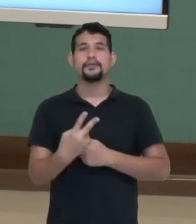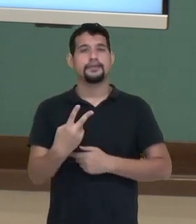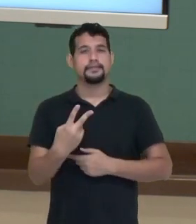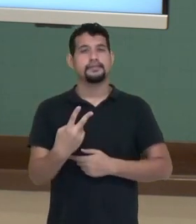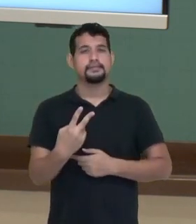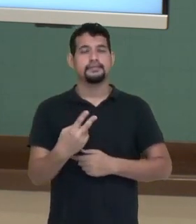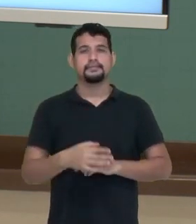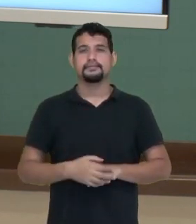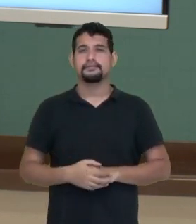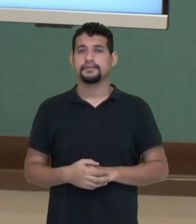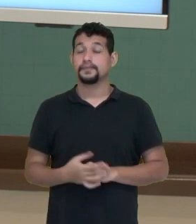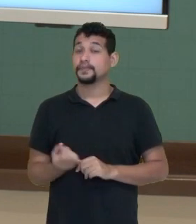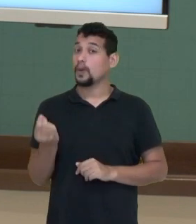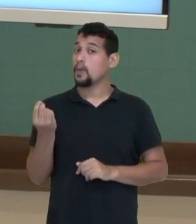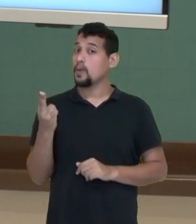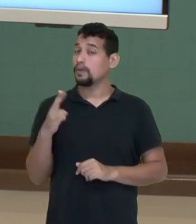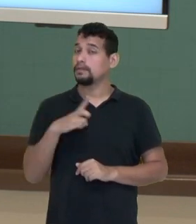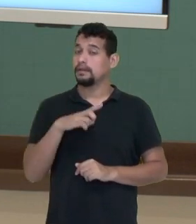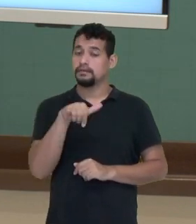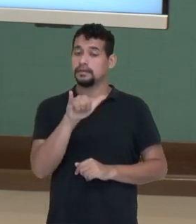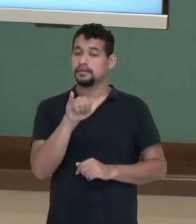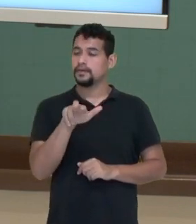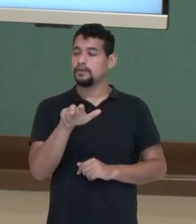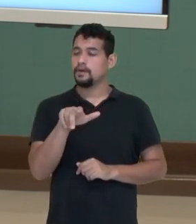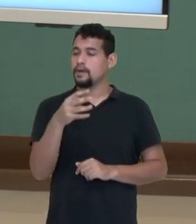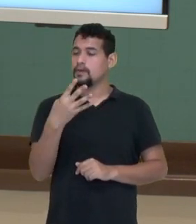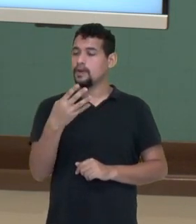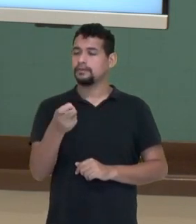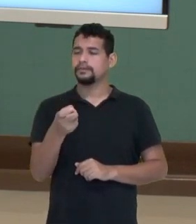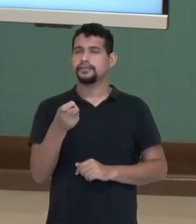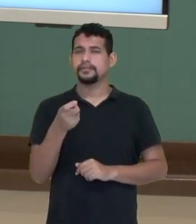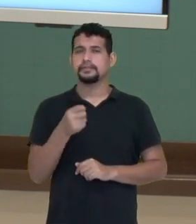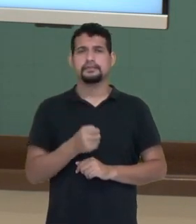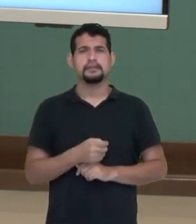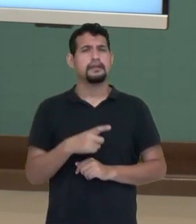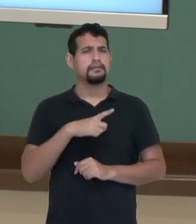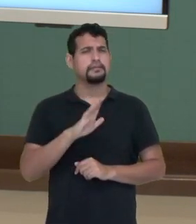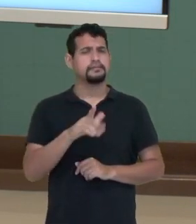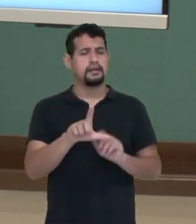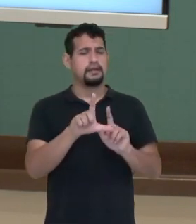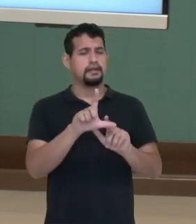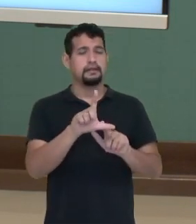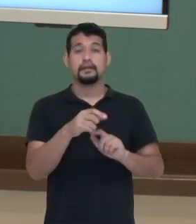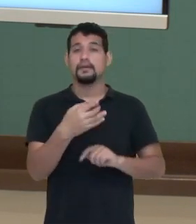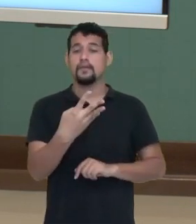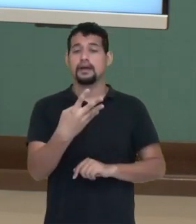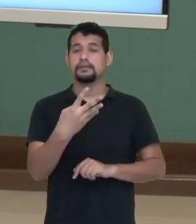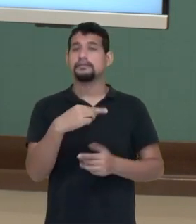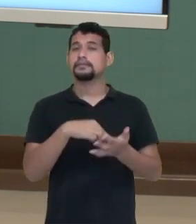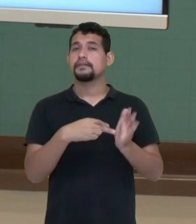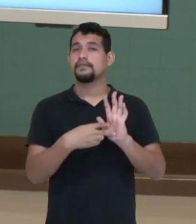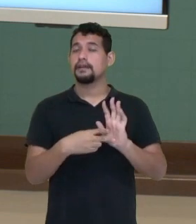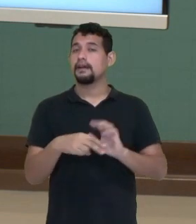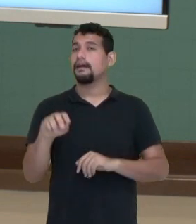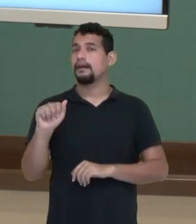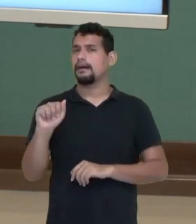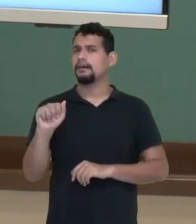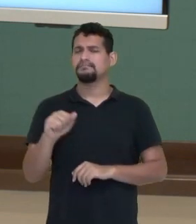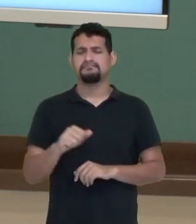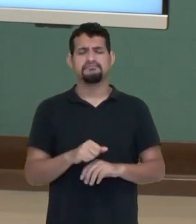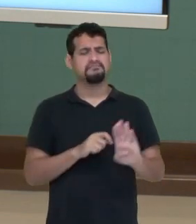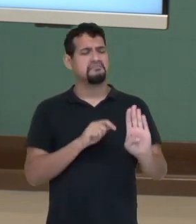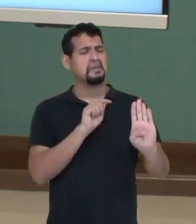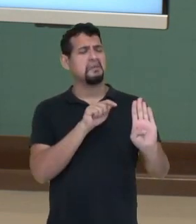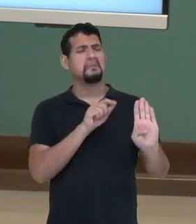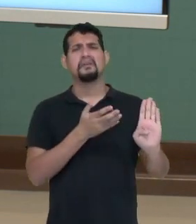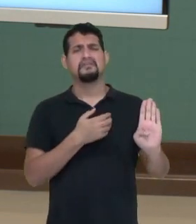2. Ou então eu tenho Y igual a 4x, então eu tenho a letrinha, então o 4 é o A. E o B, eu